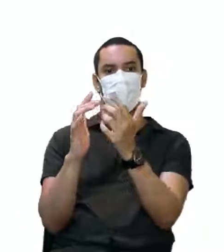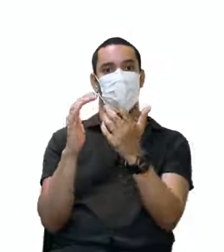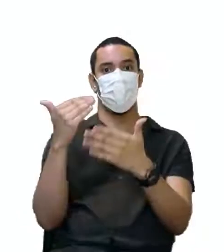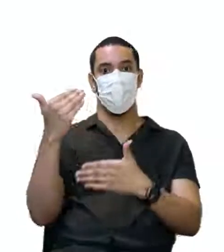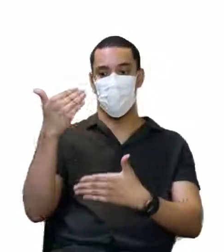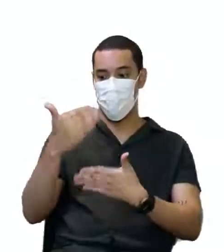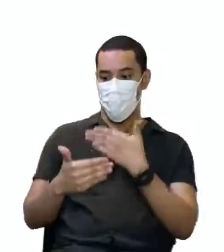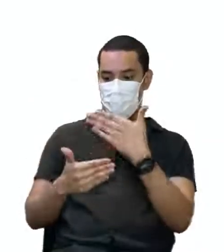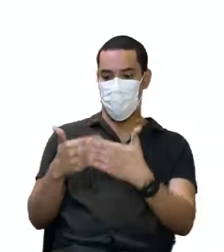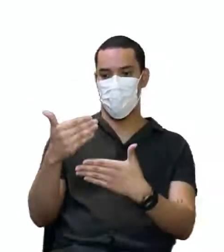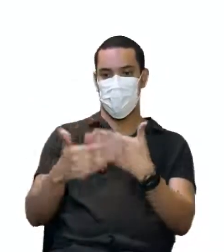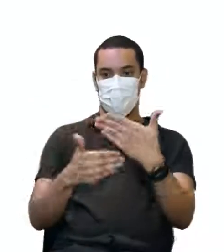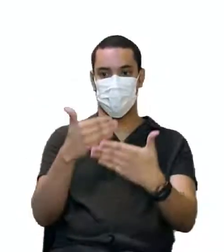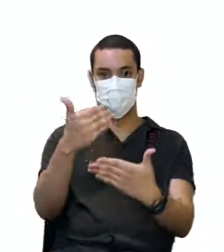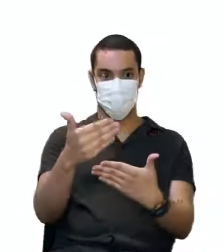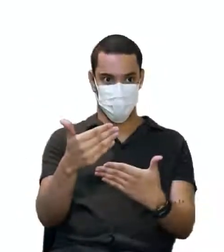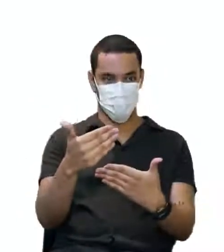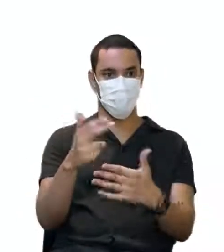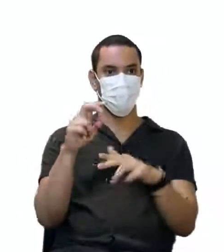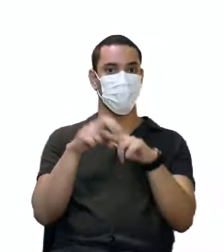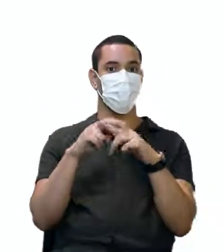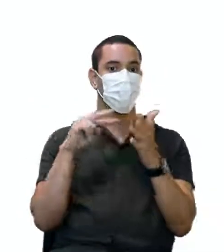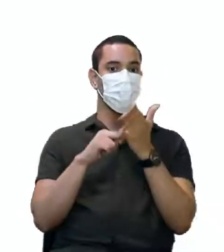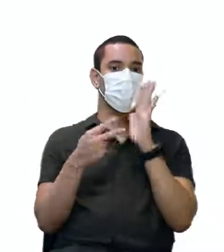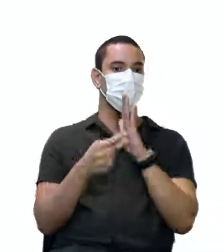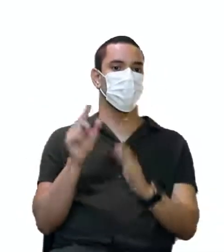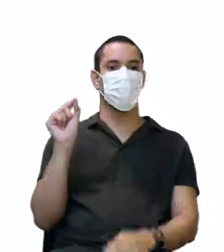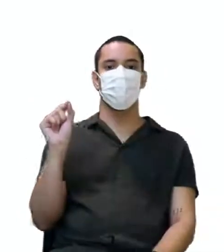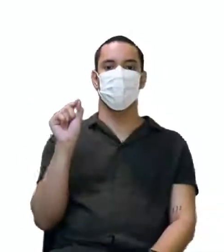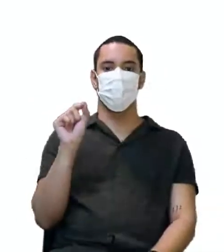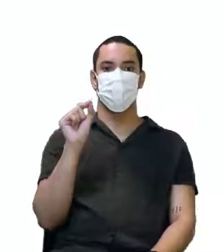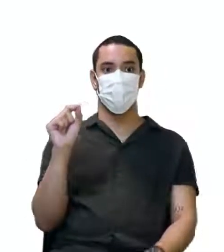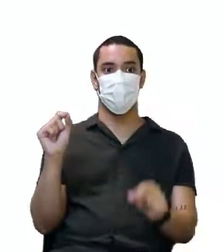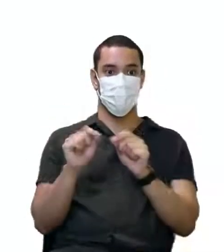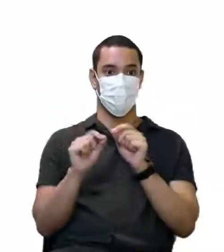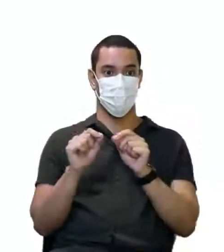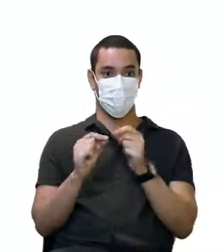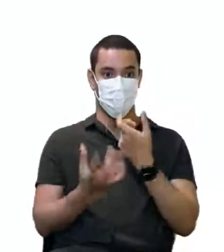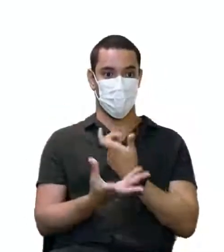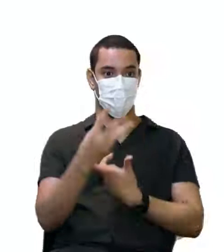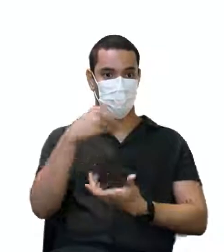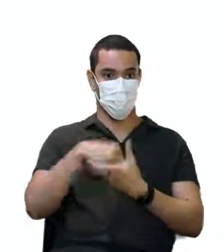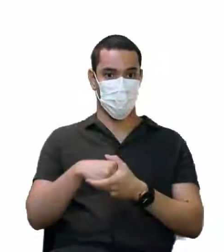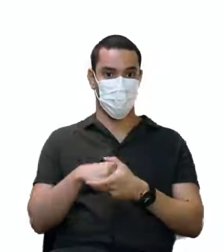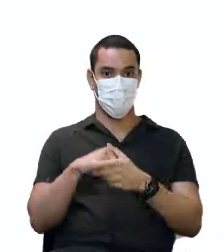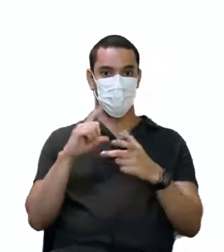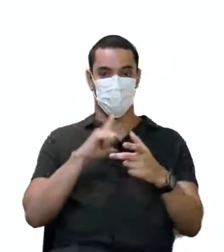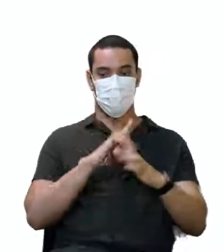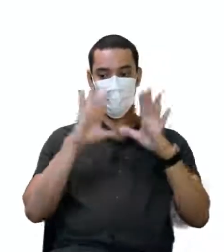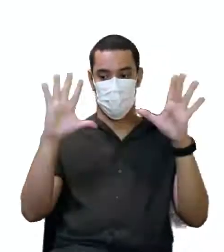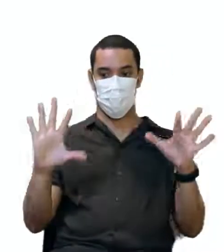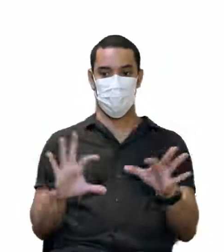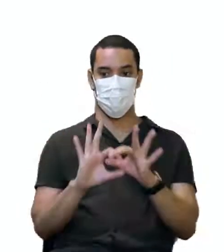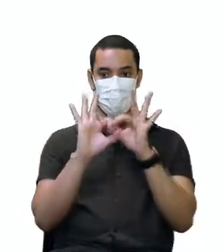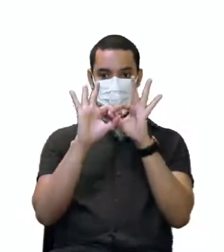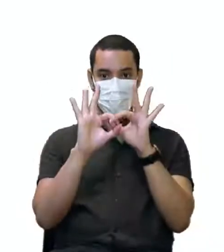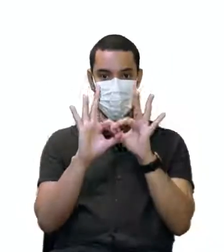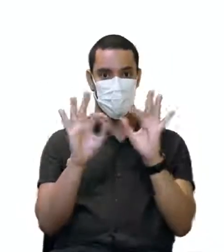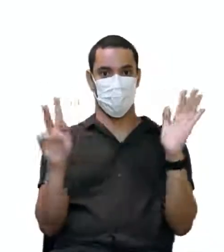foi gradativamente e isso fez com que esses organismos agora fizessem